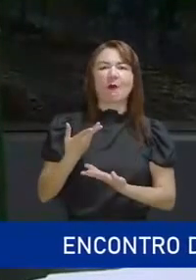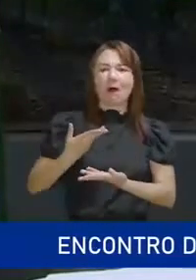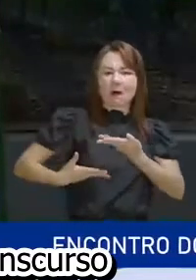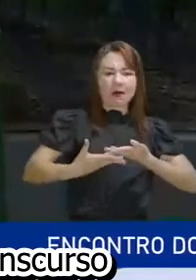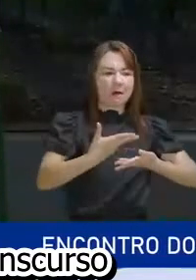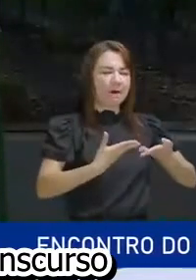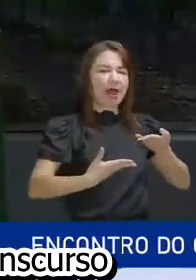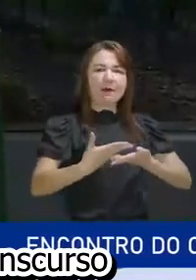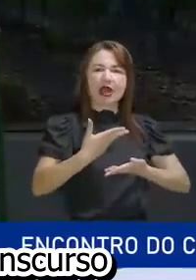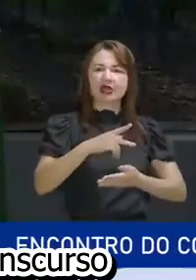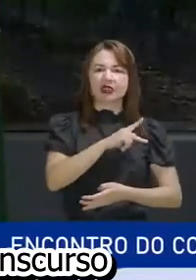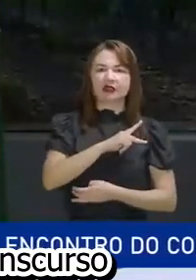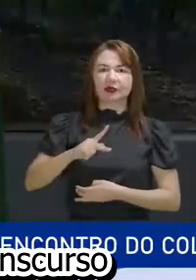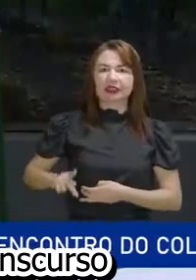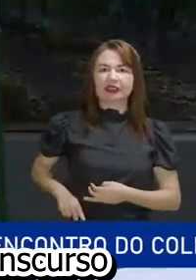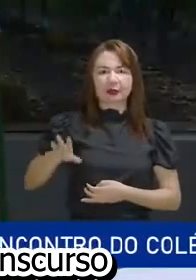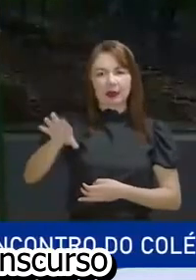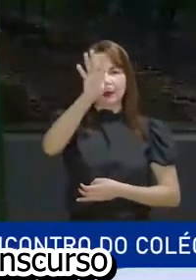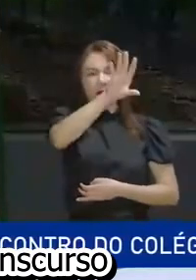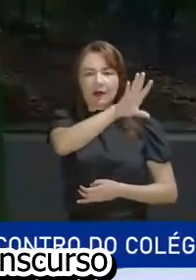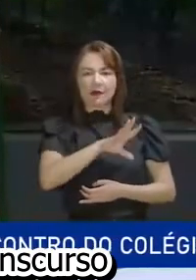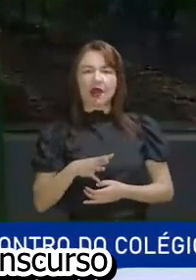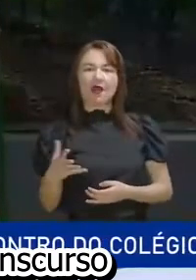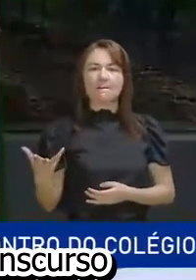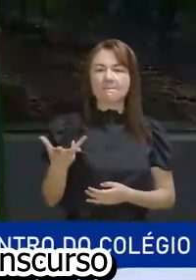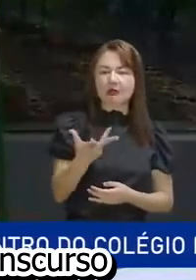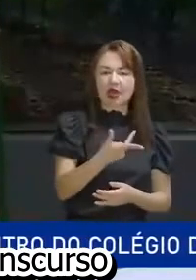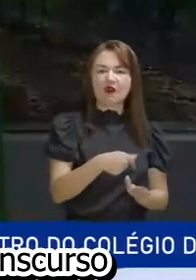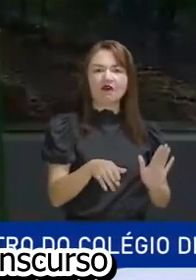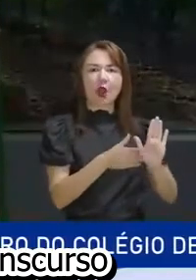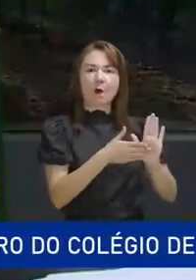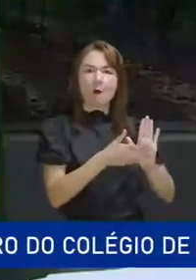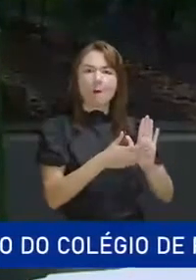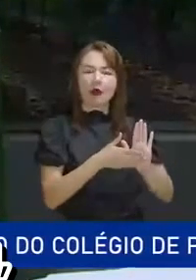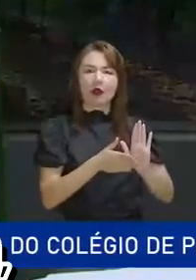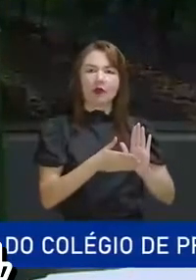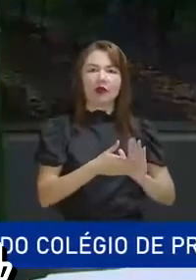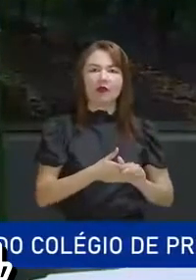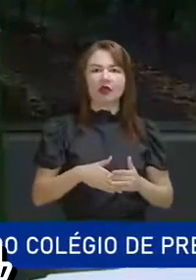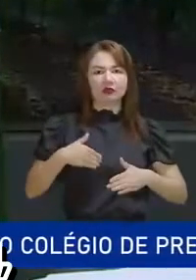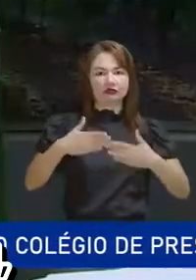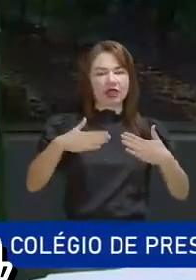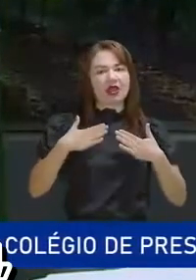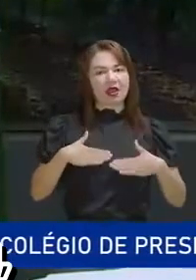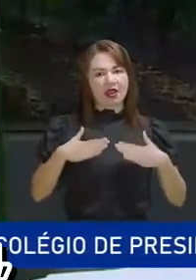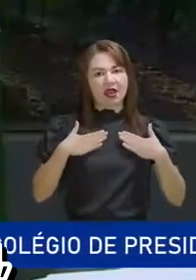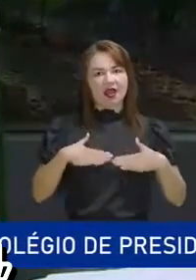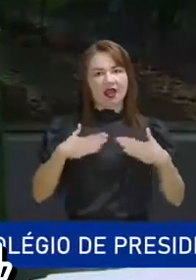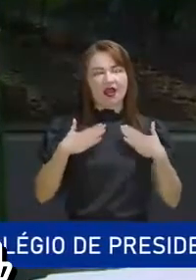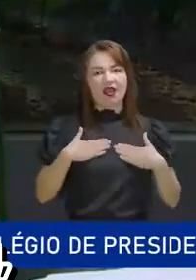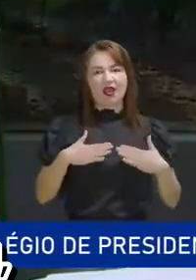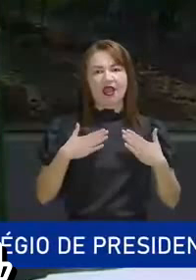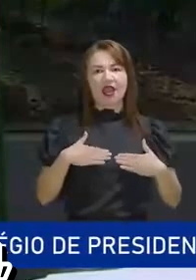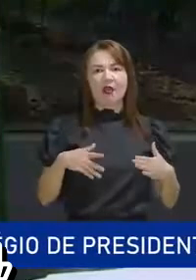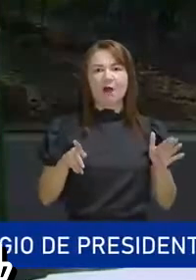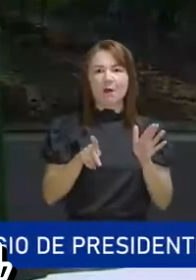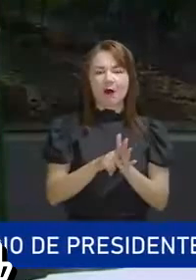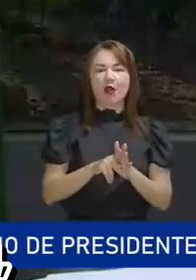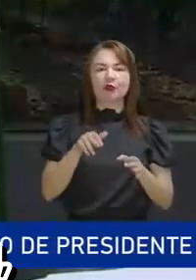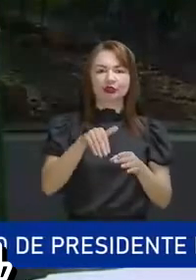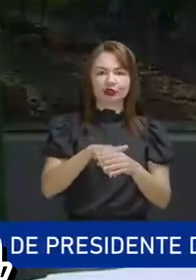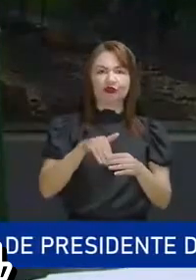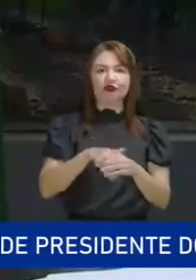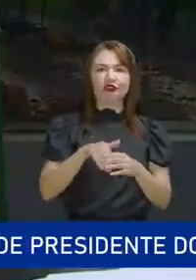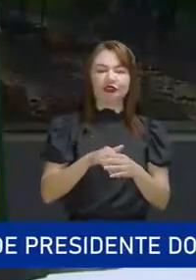presidentes trará ótimas proposições para que a gente tenha o transcurso sereno destas eleições, deste